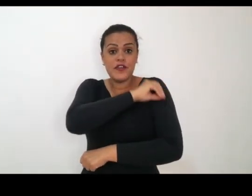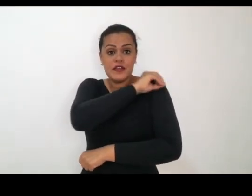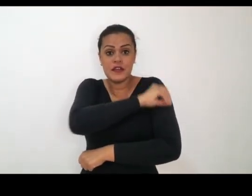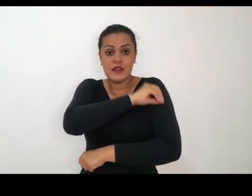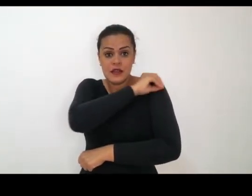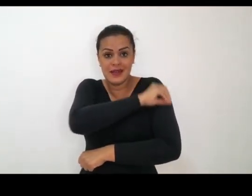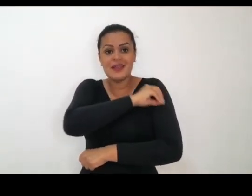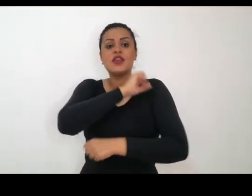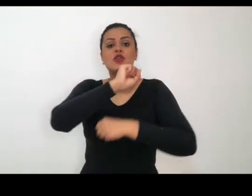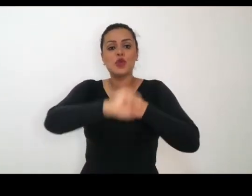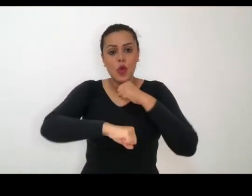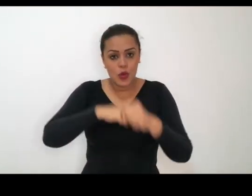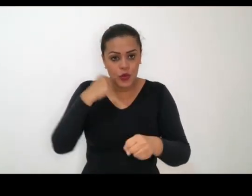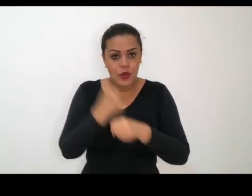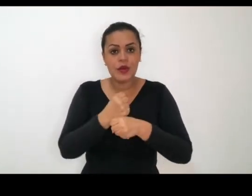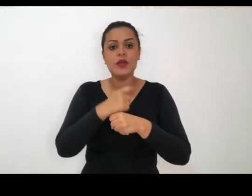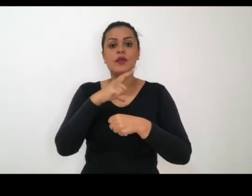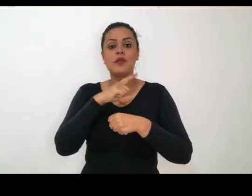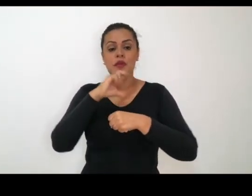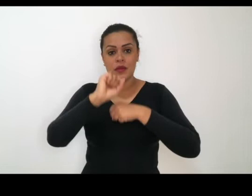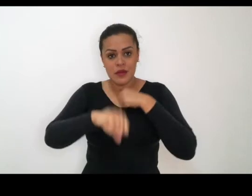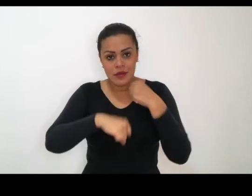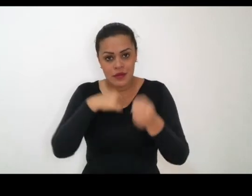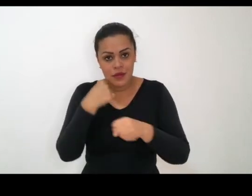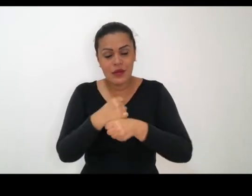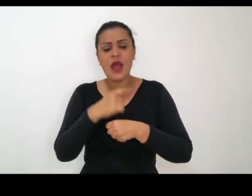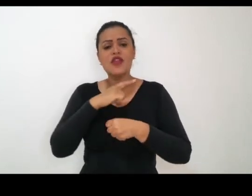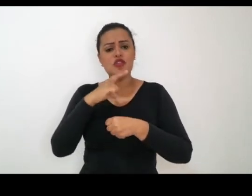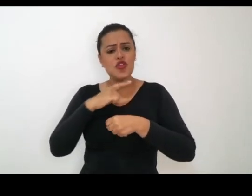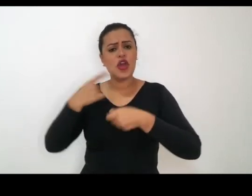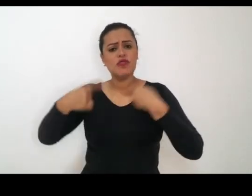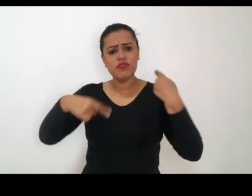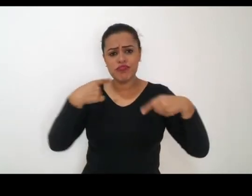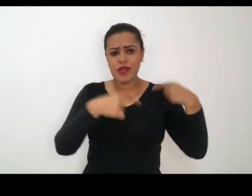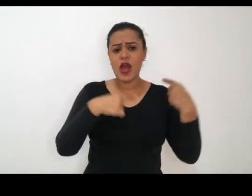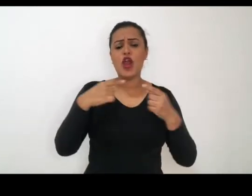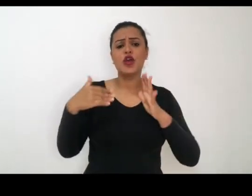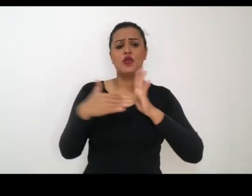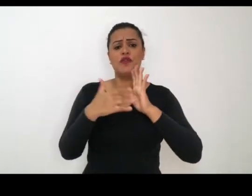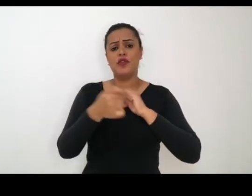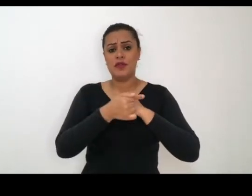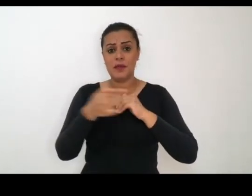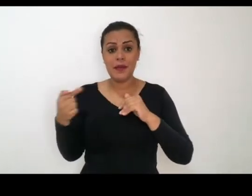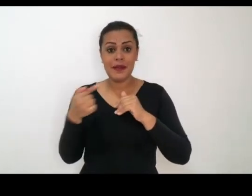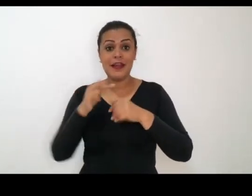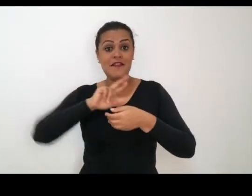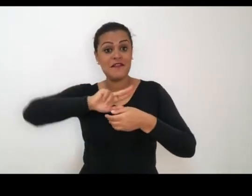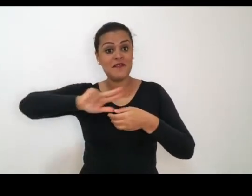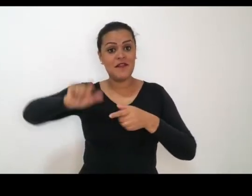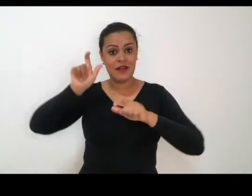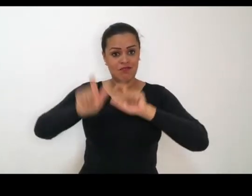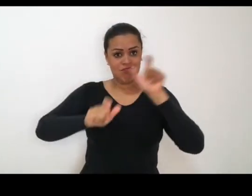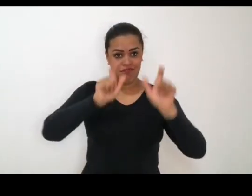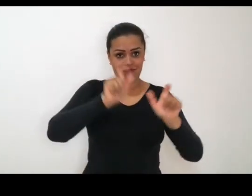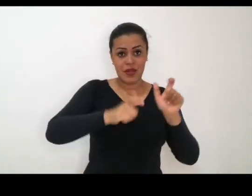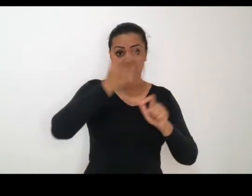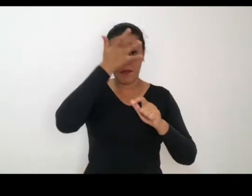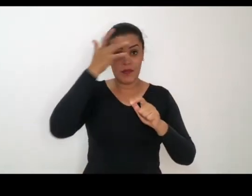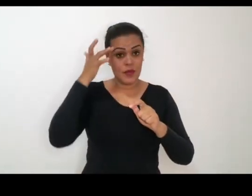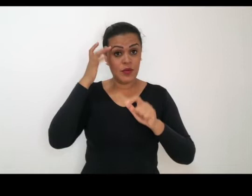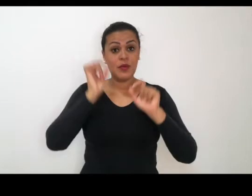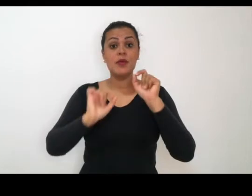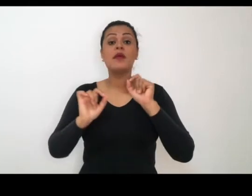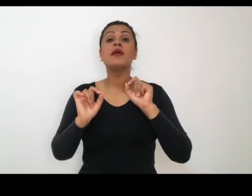que aconteciam no final de semana. E várias pessoas se utilizaram do Dance Foco mesmo